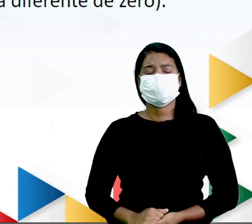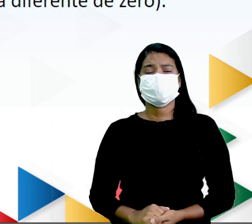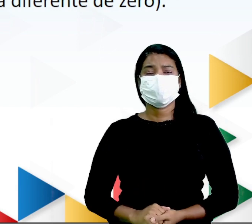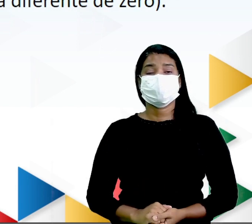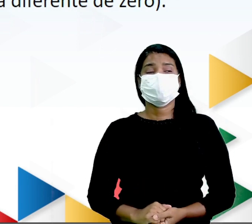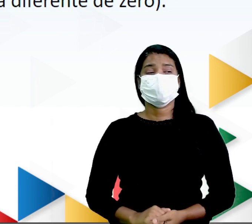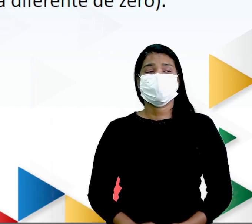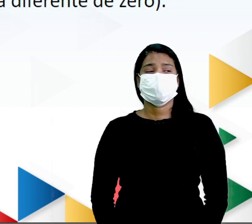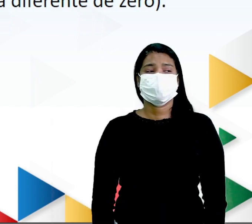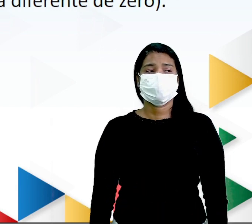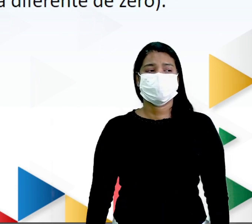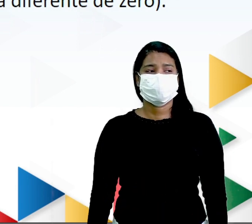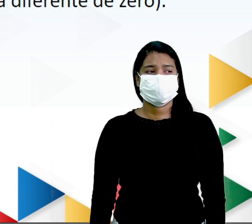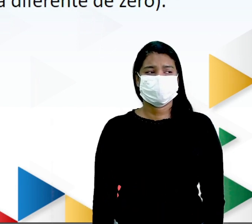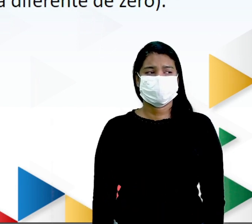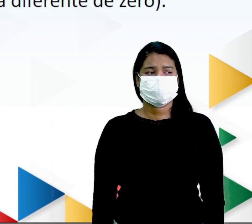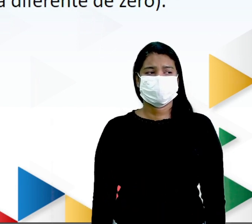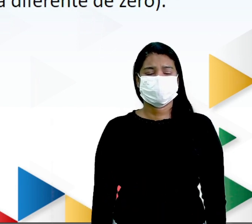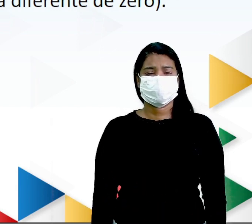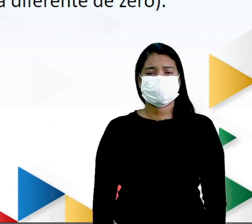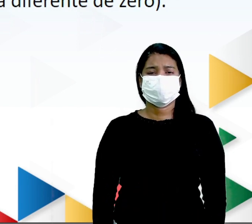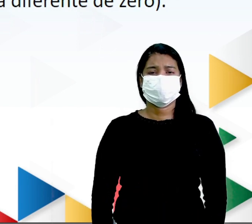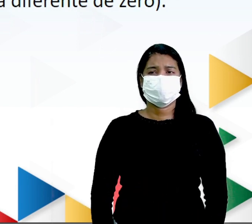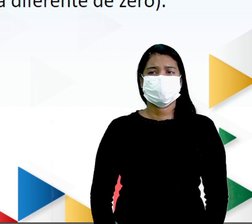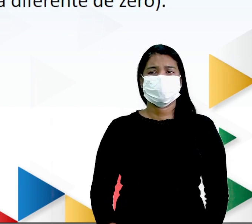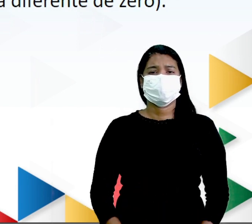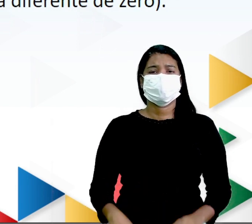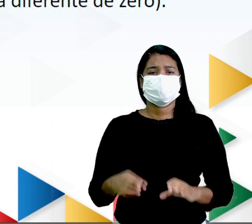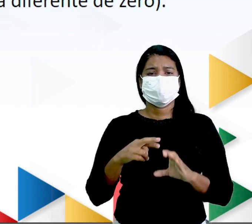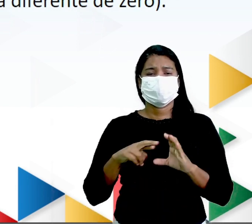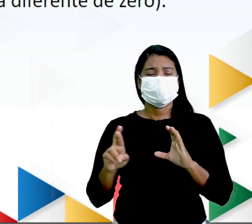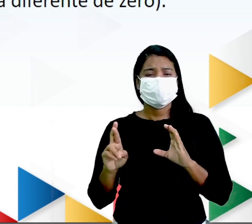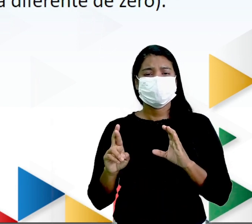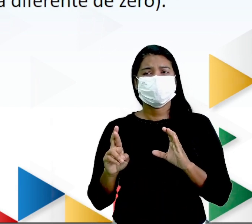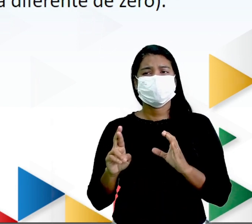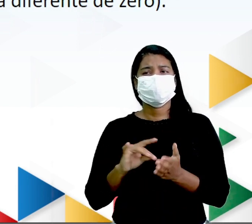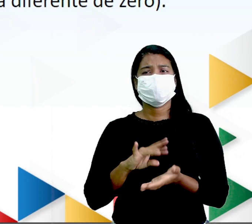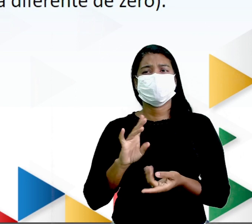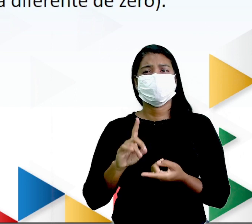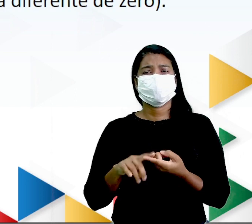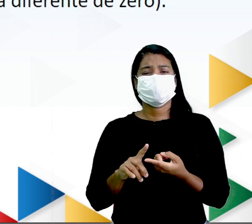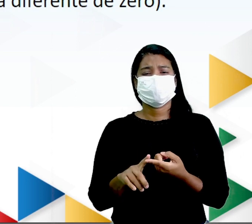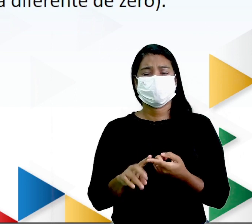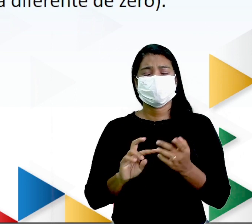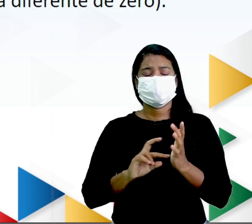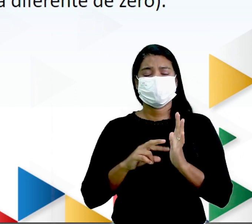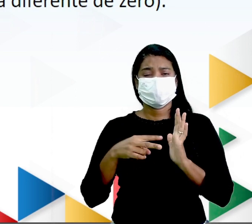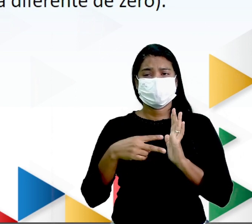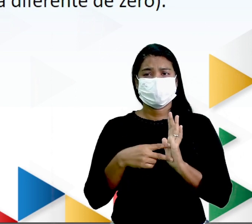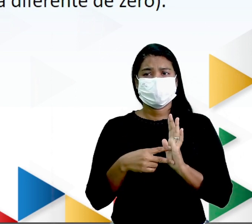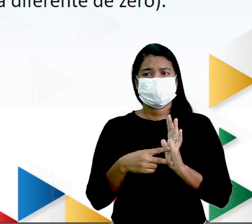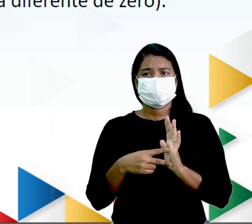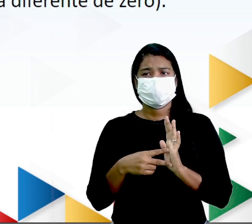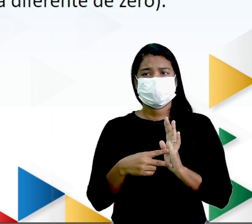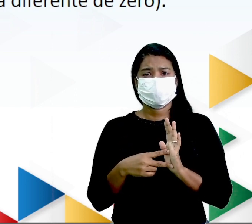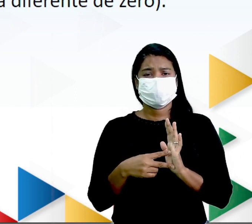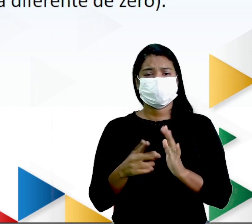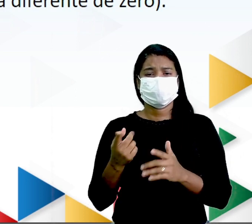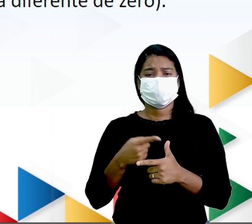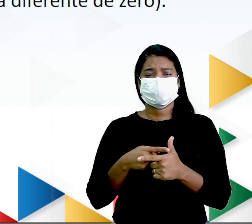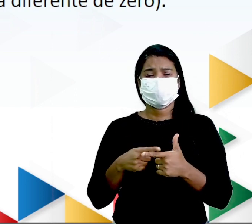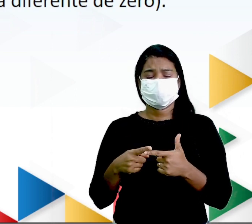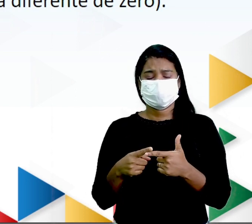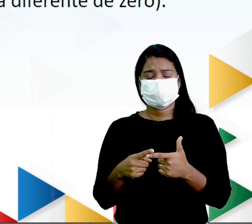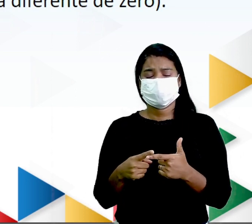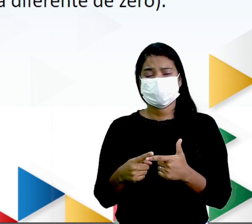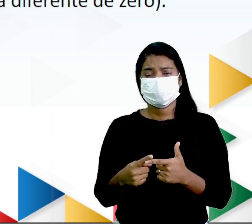ok? Já a palavra razão é oriunda da palavra latina ratio, que o significado é ratear ou dividir.